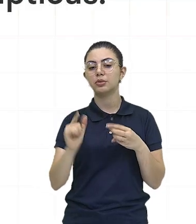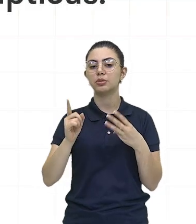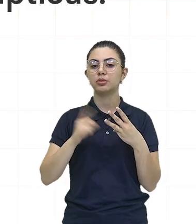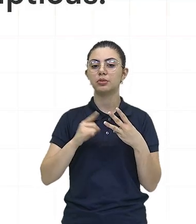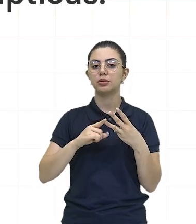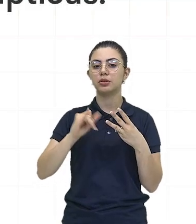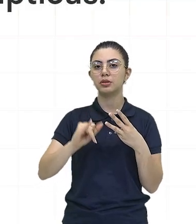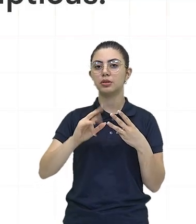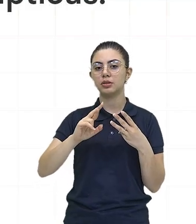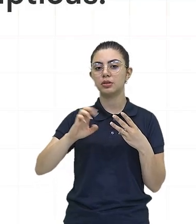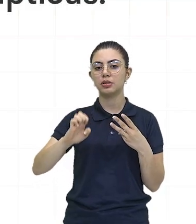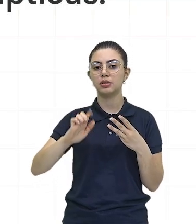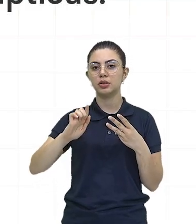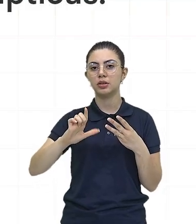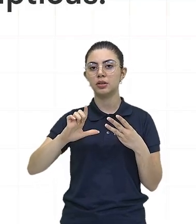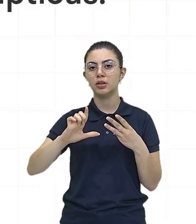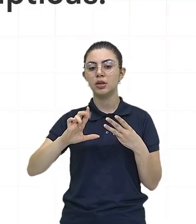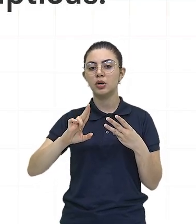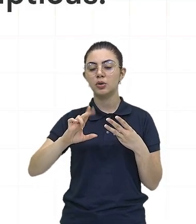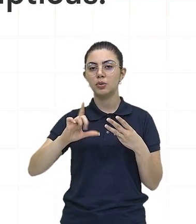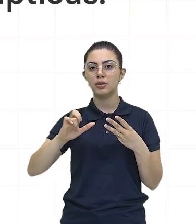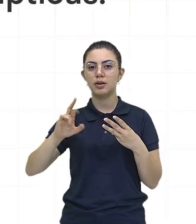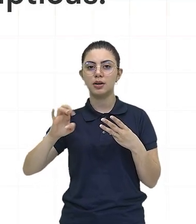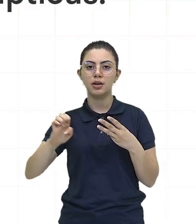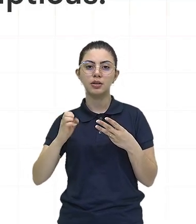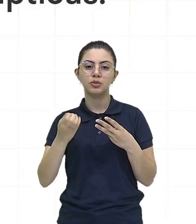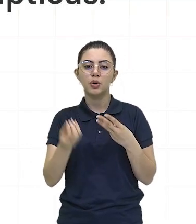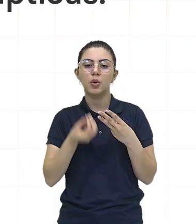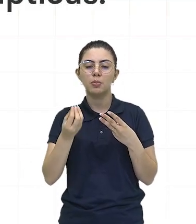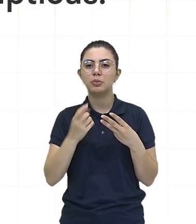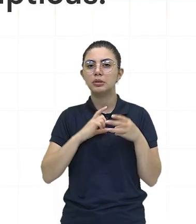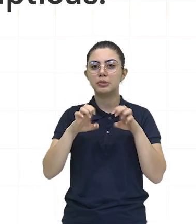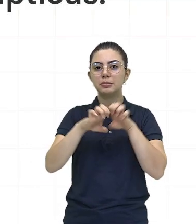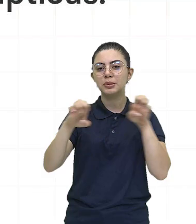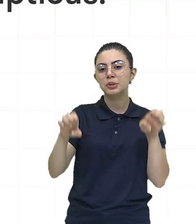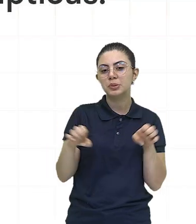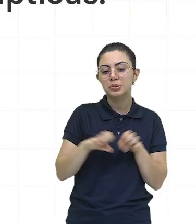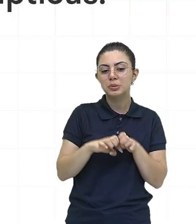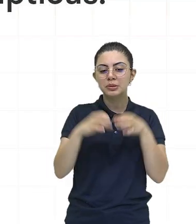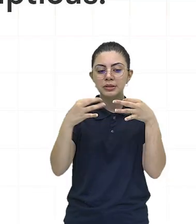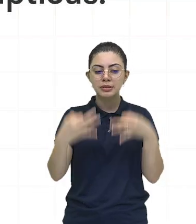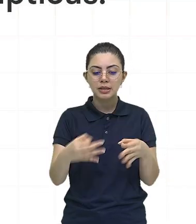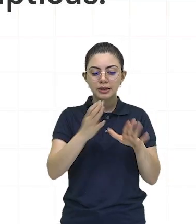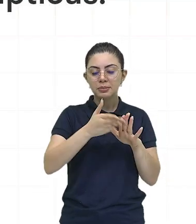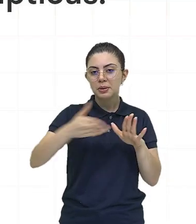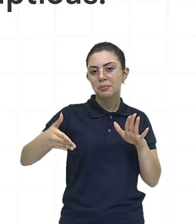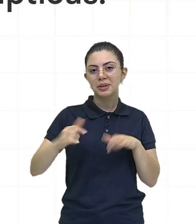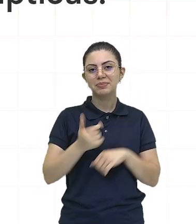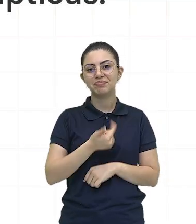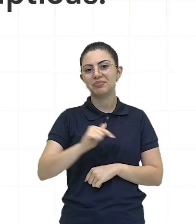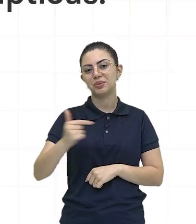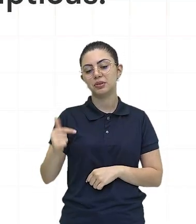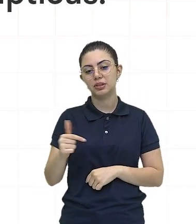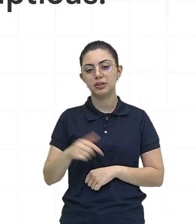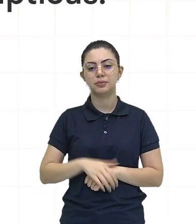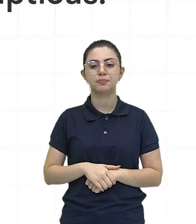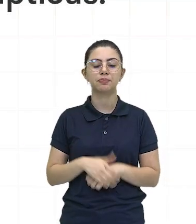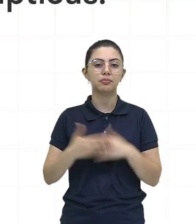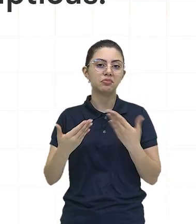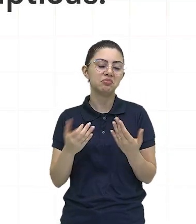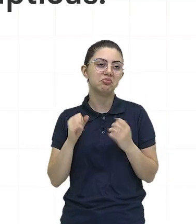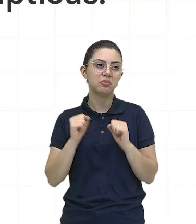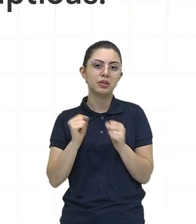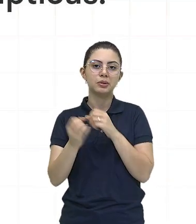galáxias irregulares, elas não possuem uma forma definida, uma forma organizada. Elas podem apresentar